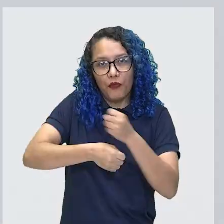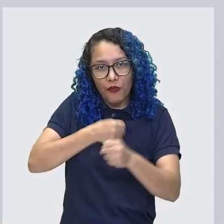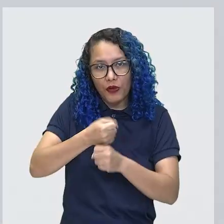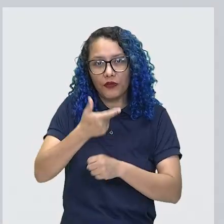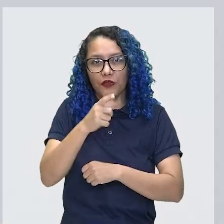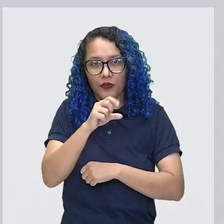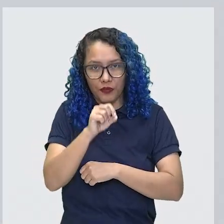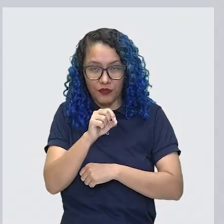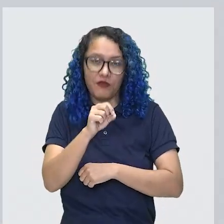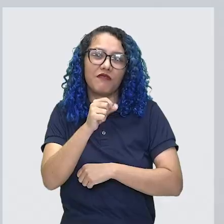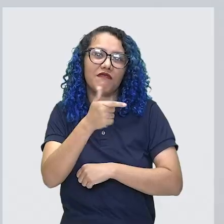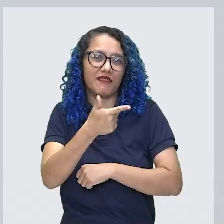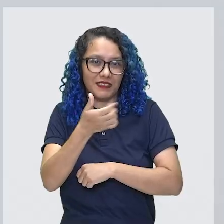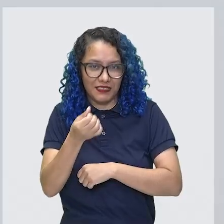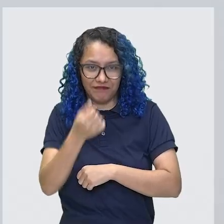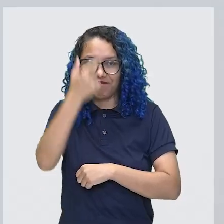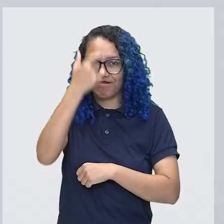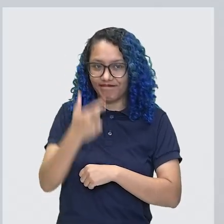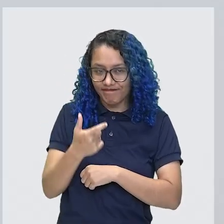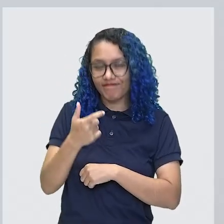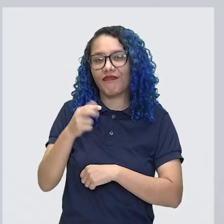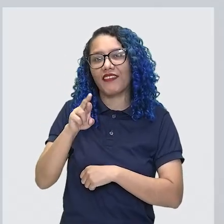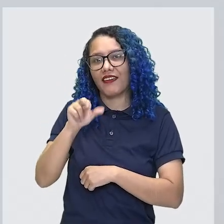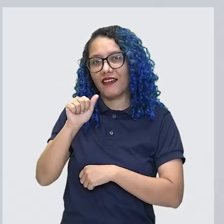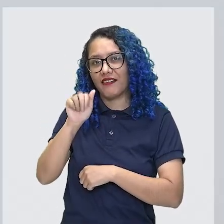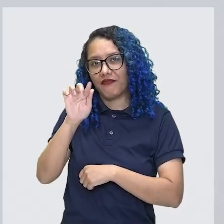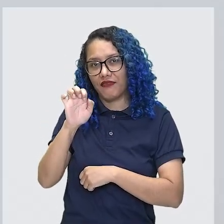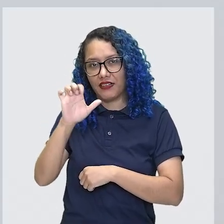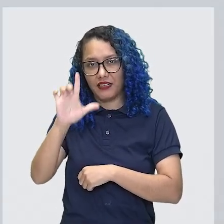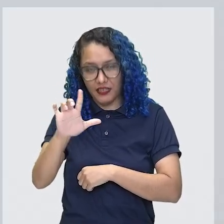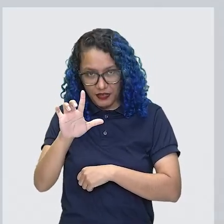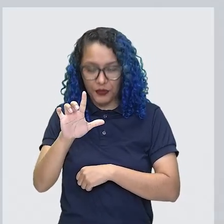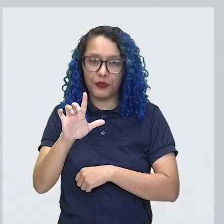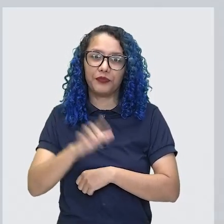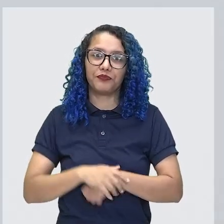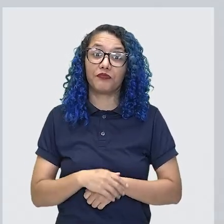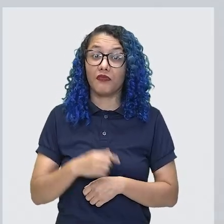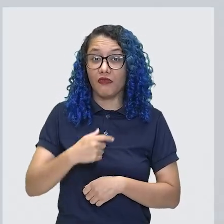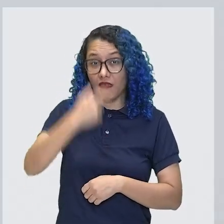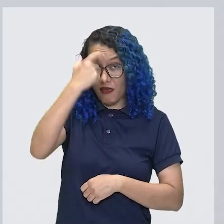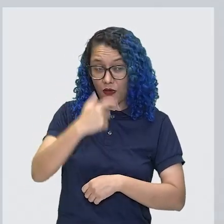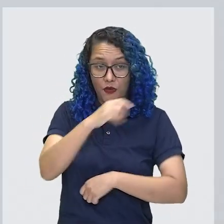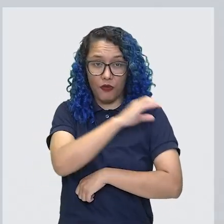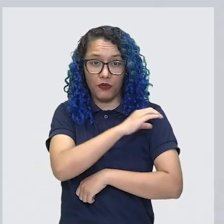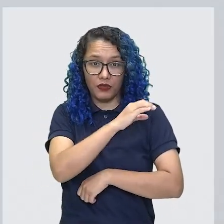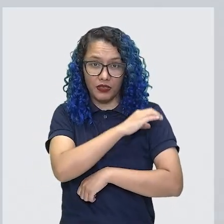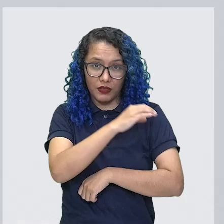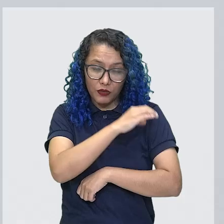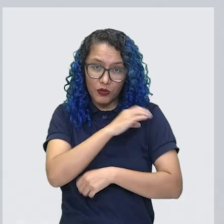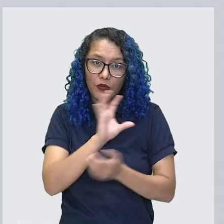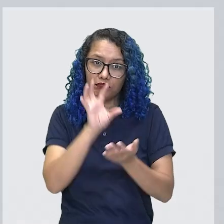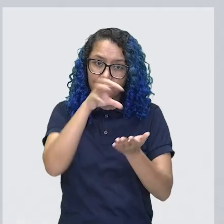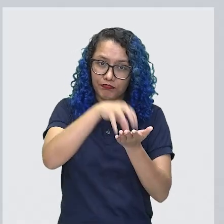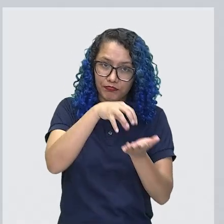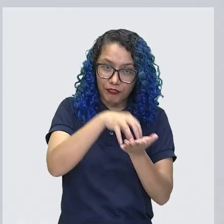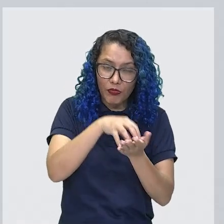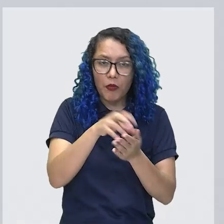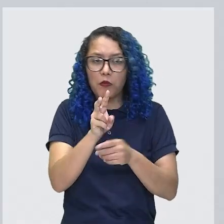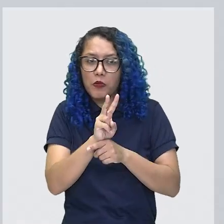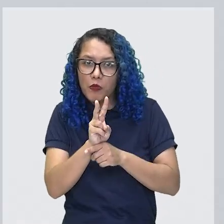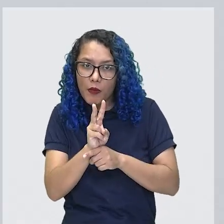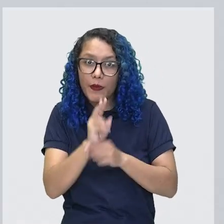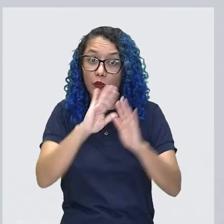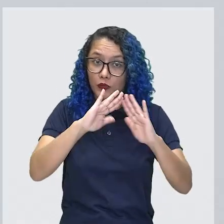2026. Eu sou o Rafael Soares, eu estou como coordenador da Coordenação de Informação e